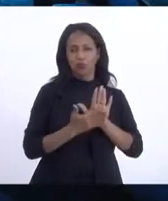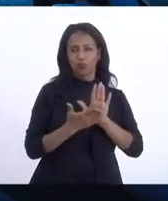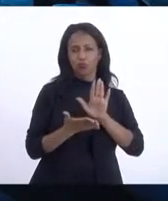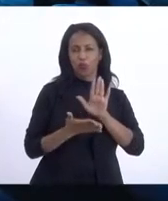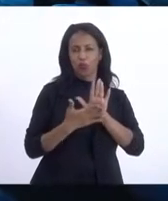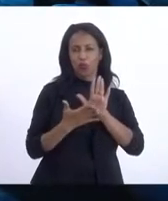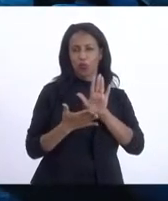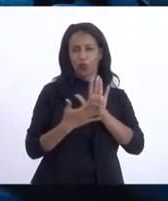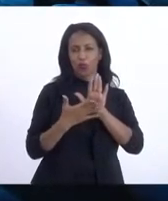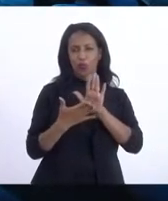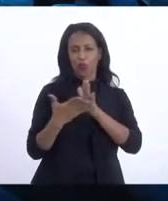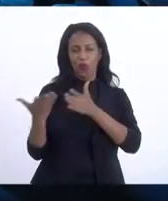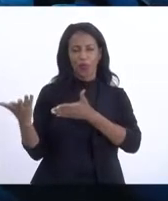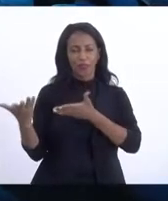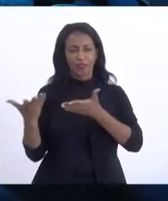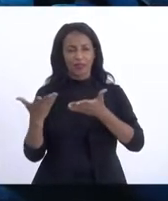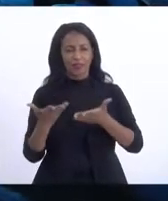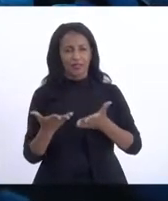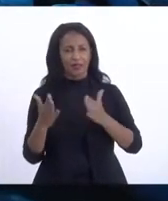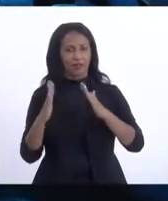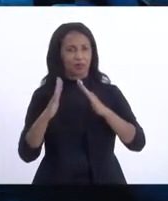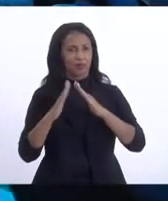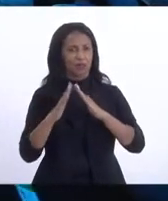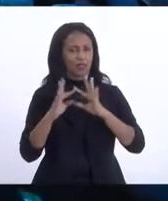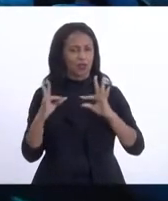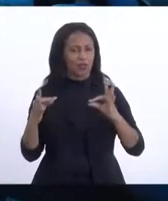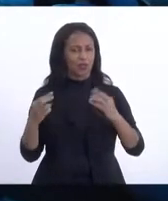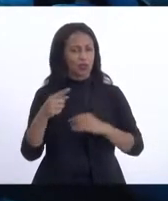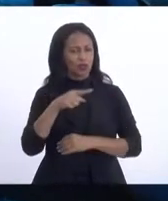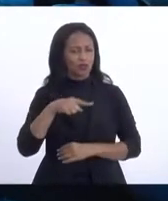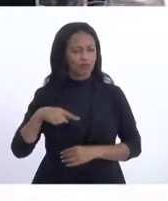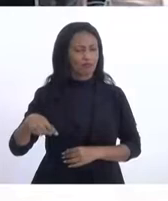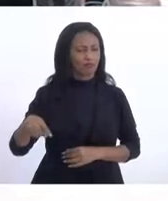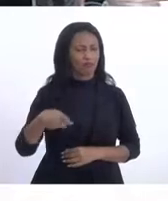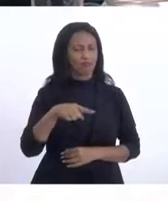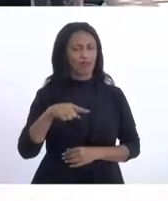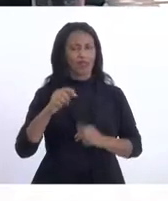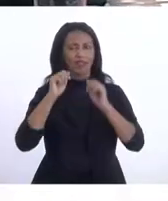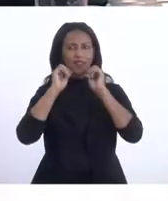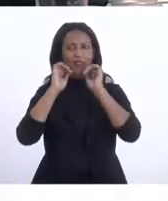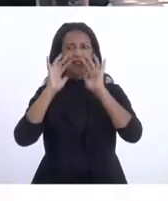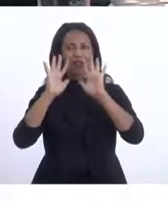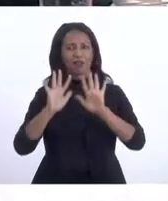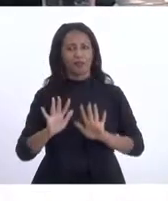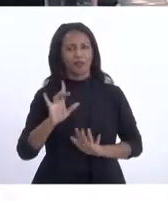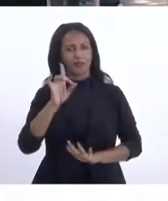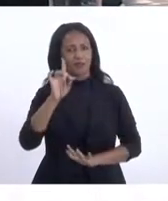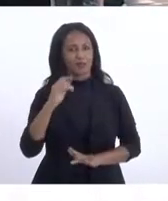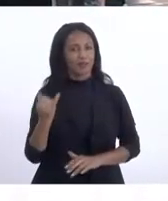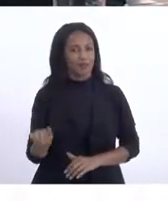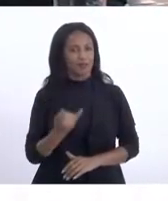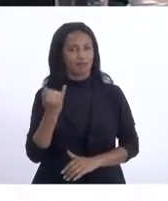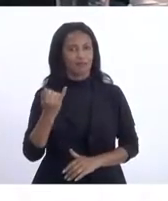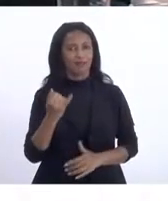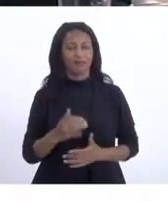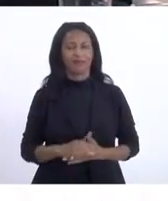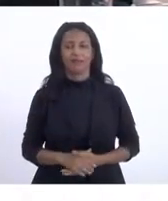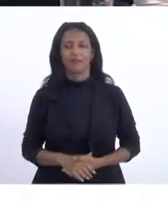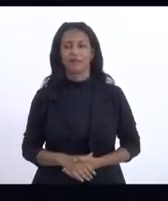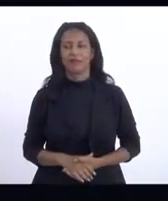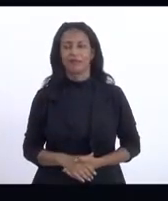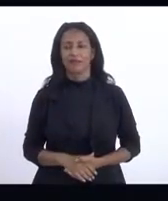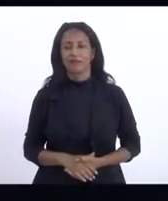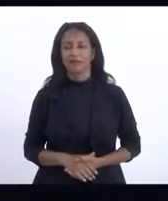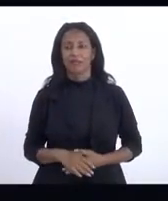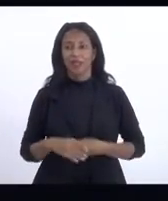né? Trazendo para sua residência todos que estavam ali a bênção de Deus, né? Isso é muito importante. Bom,